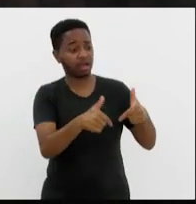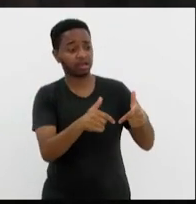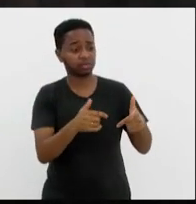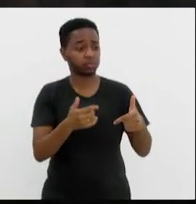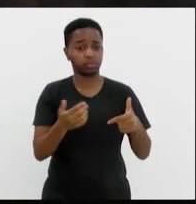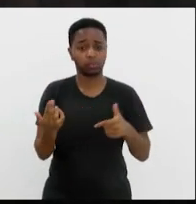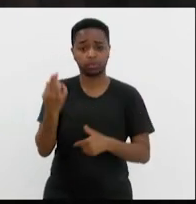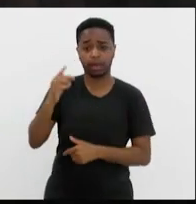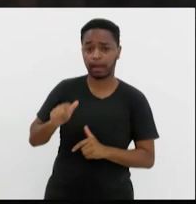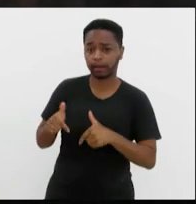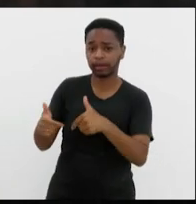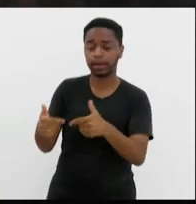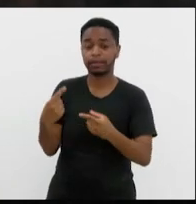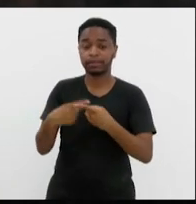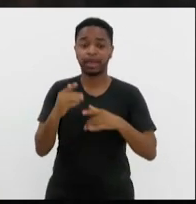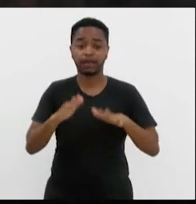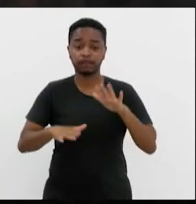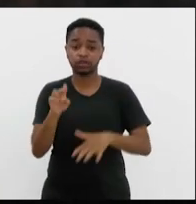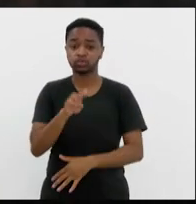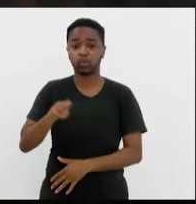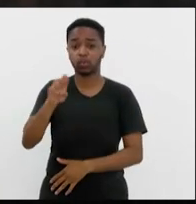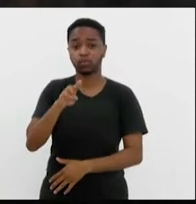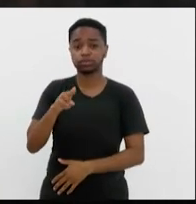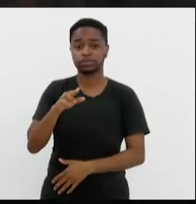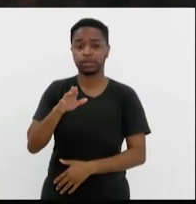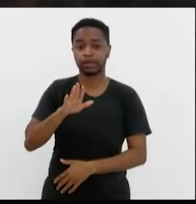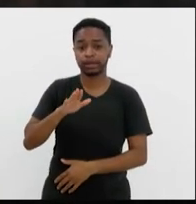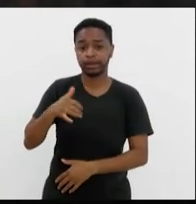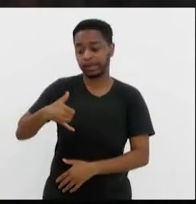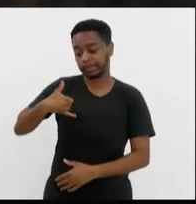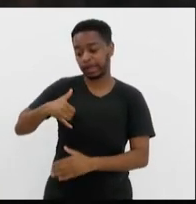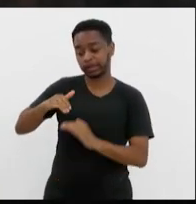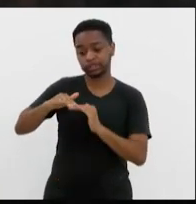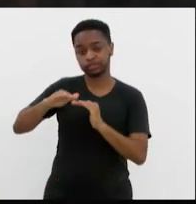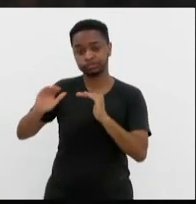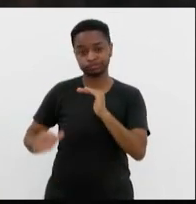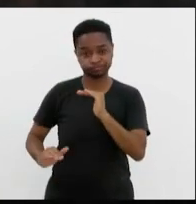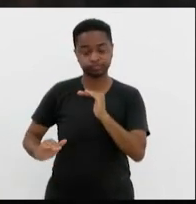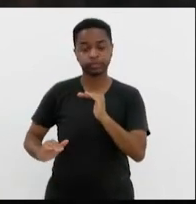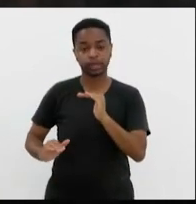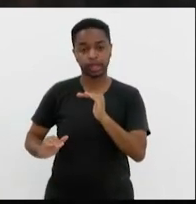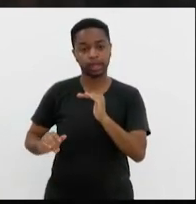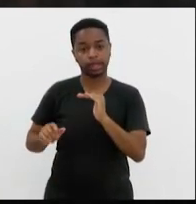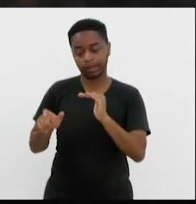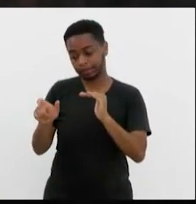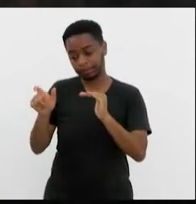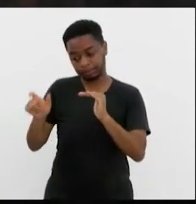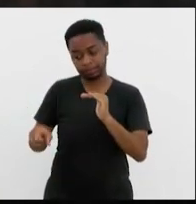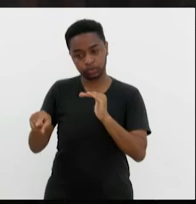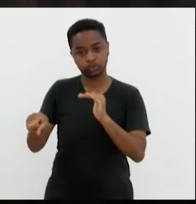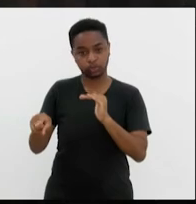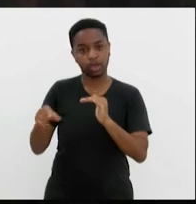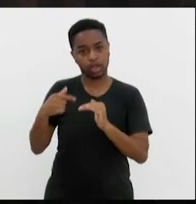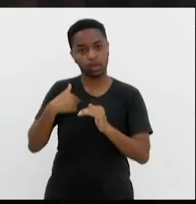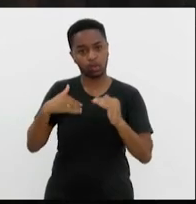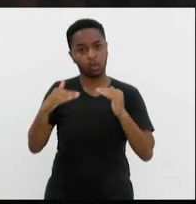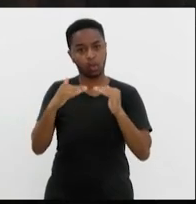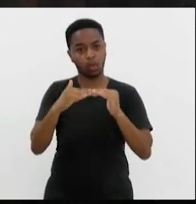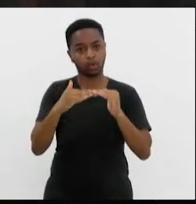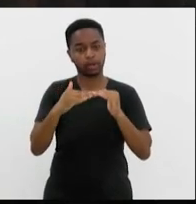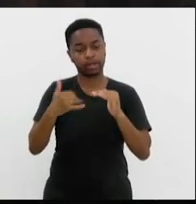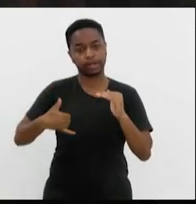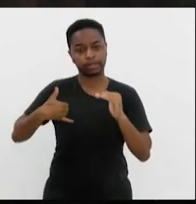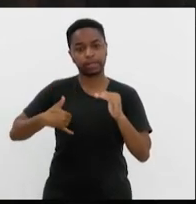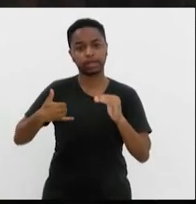como utilizam muitas das vezes menores, que se dizem infratores, que, na realidade, eu sou totalmente a favor da redução da